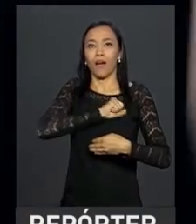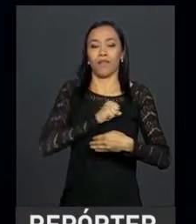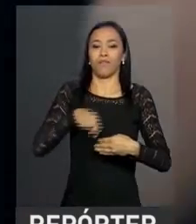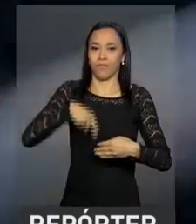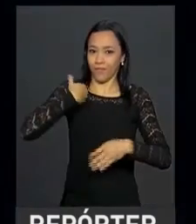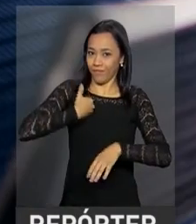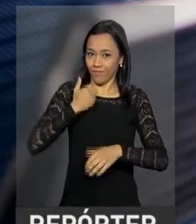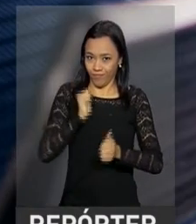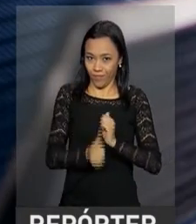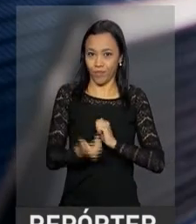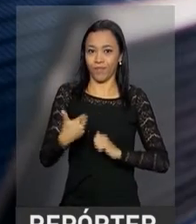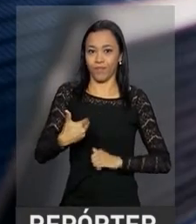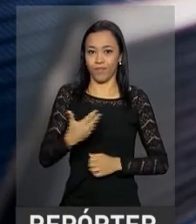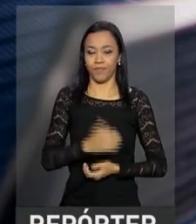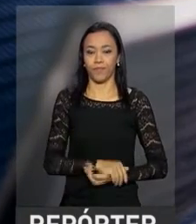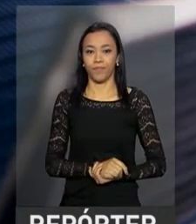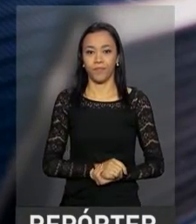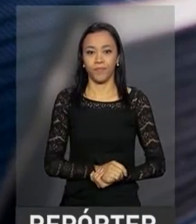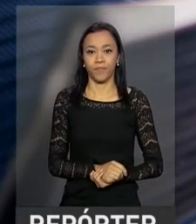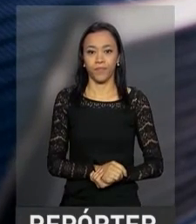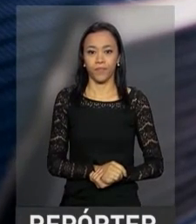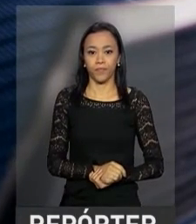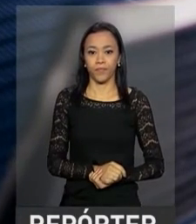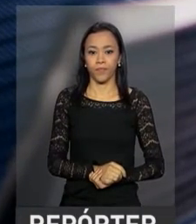literalmente por ele